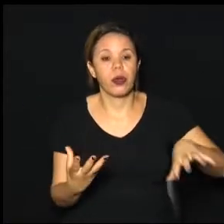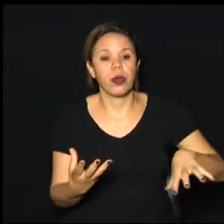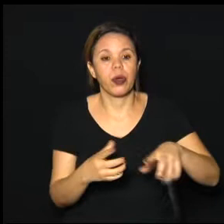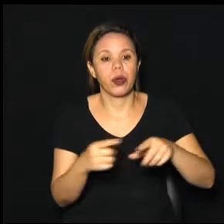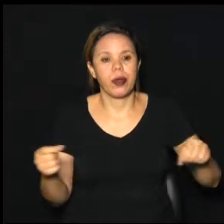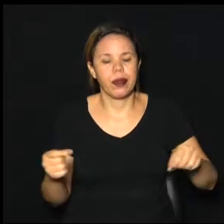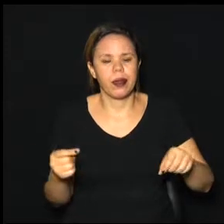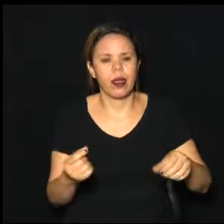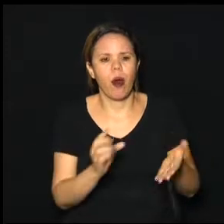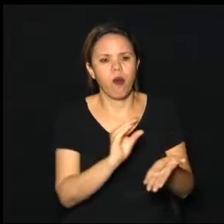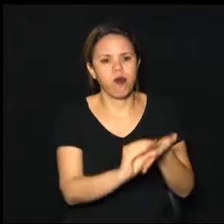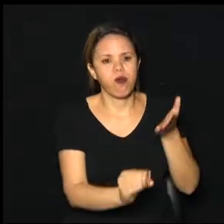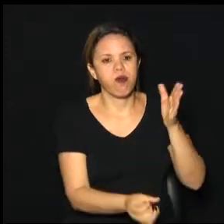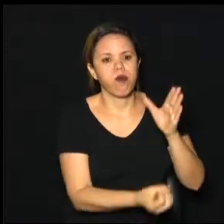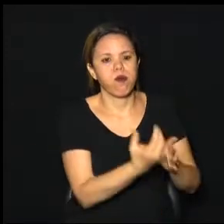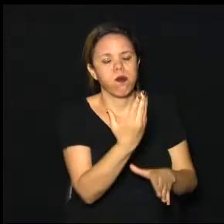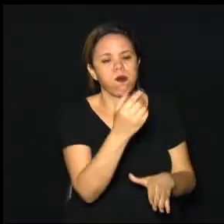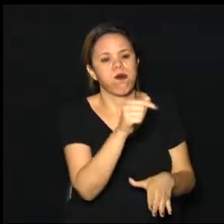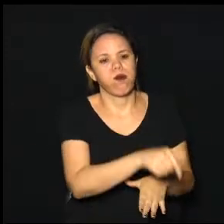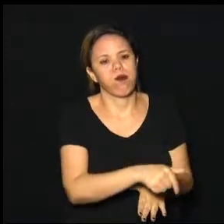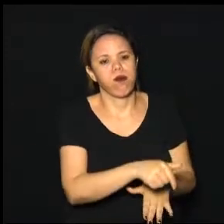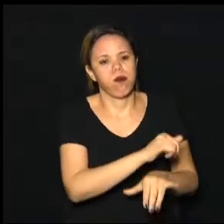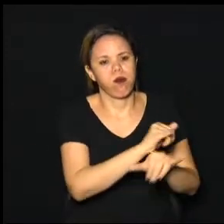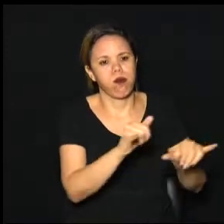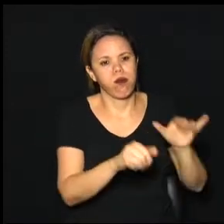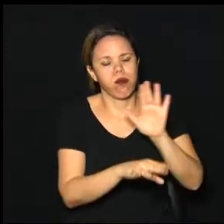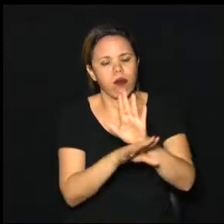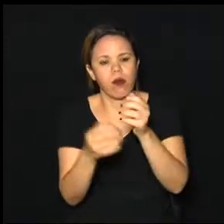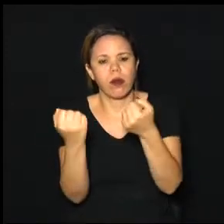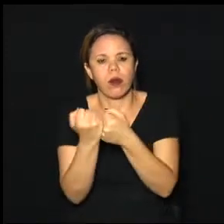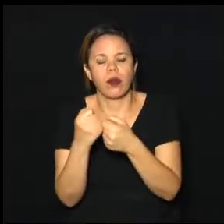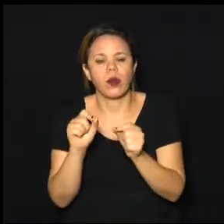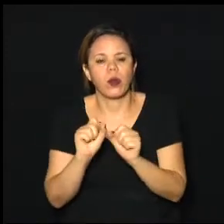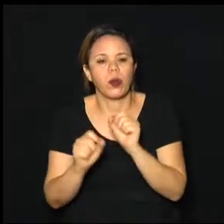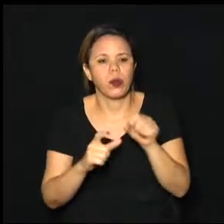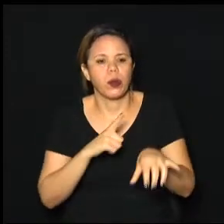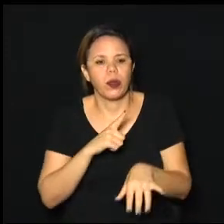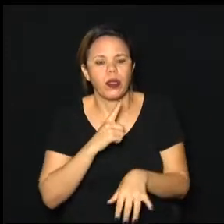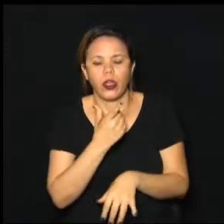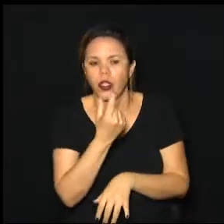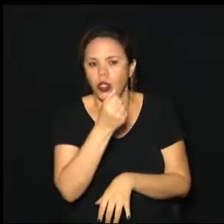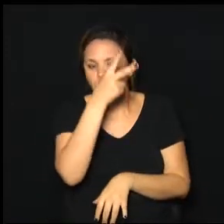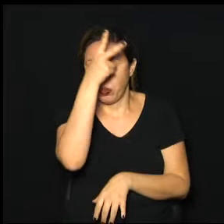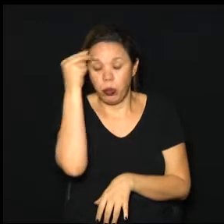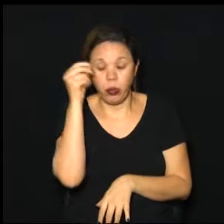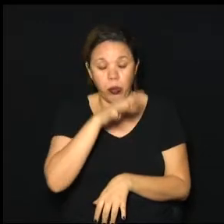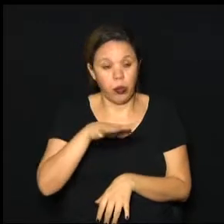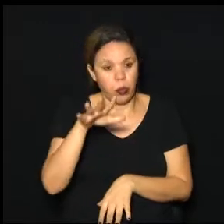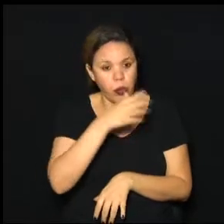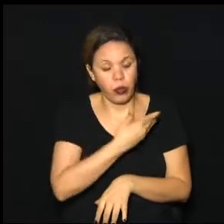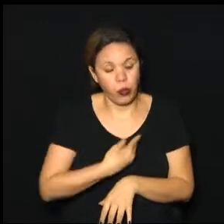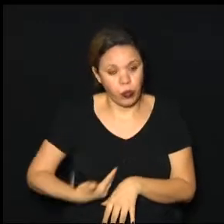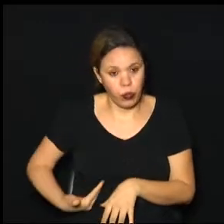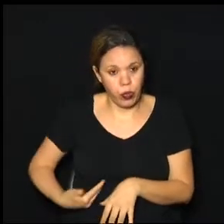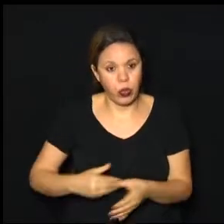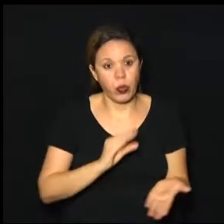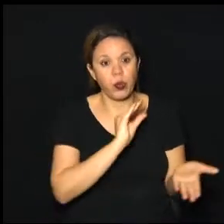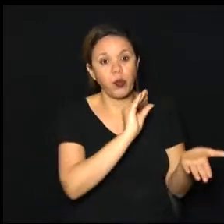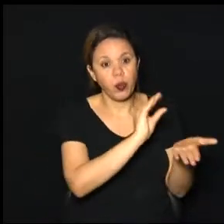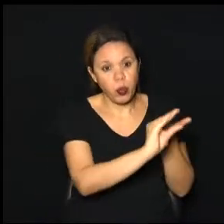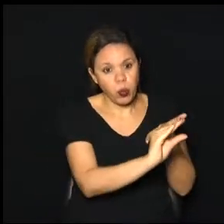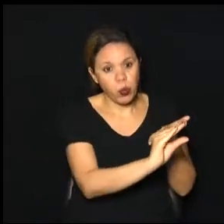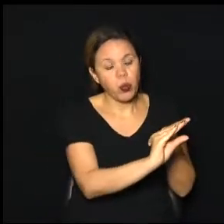Especial de Financiamento de Campanha, de modo a ter, então, com o dinheiro público, o financiamento